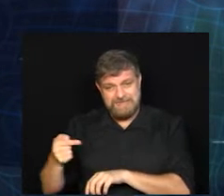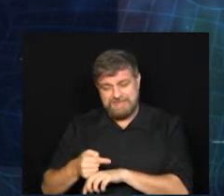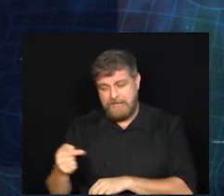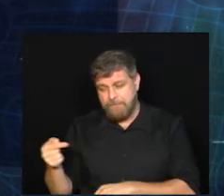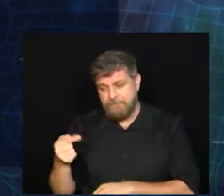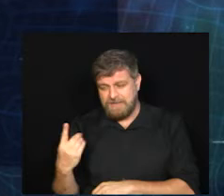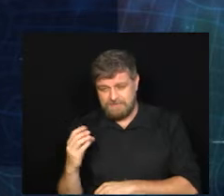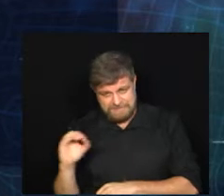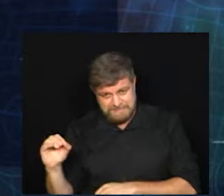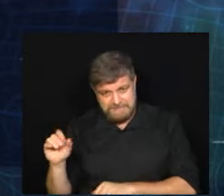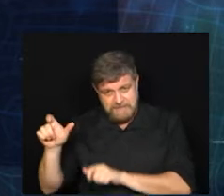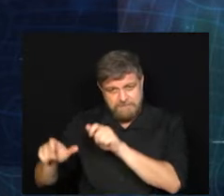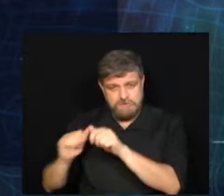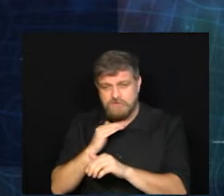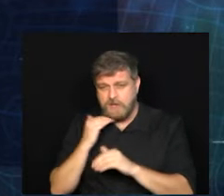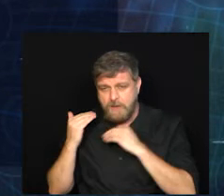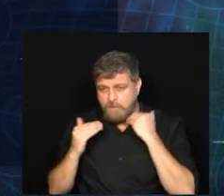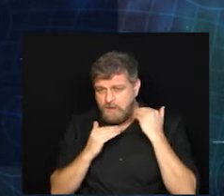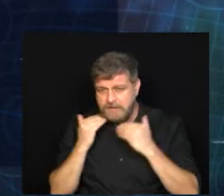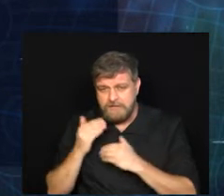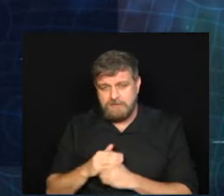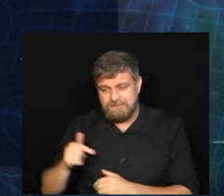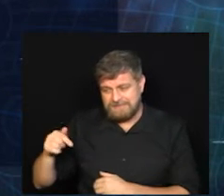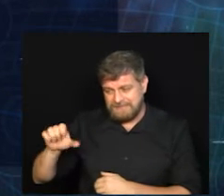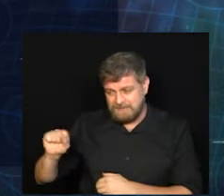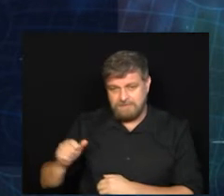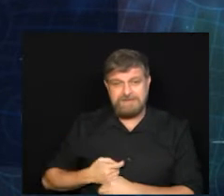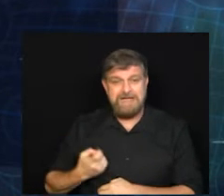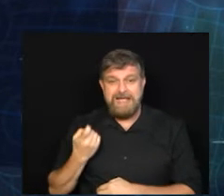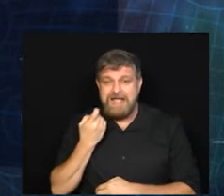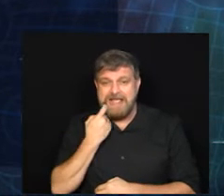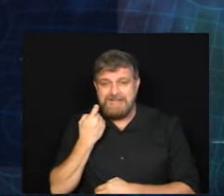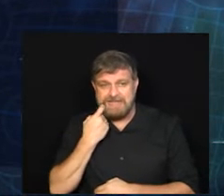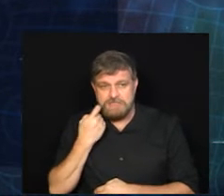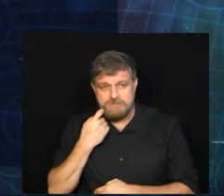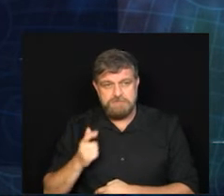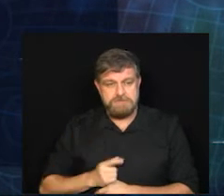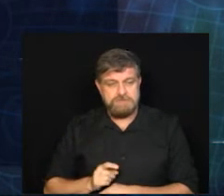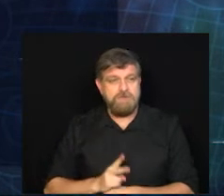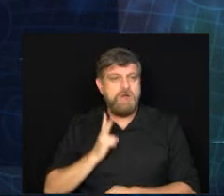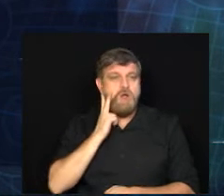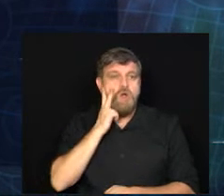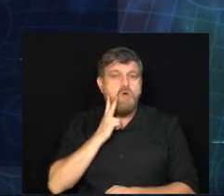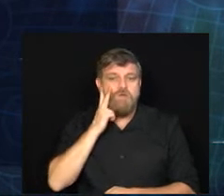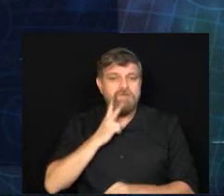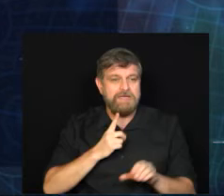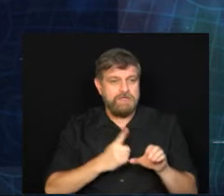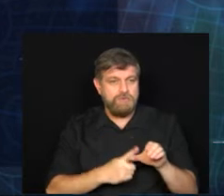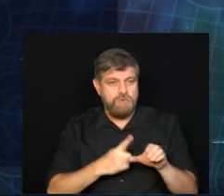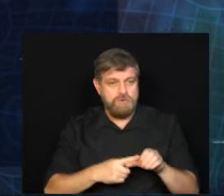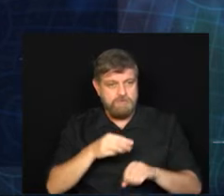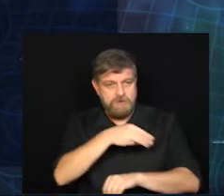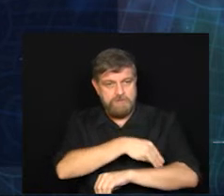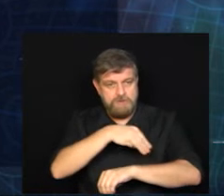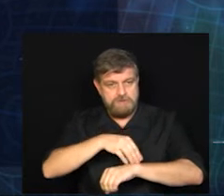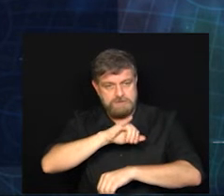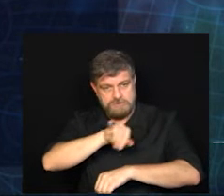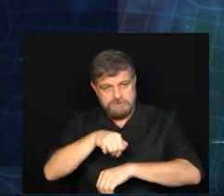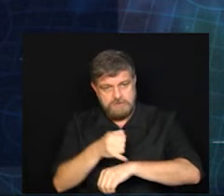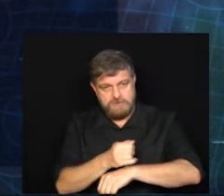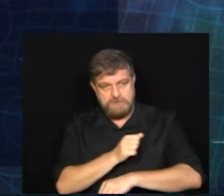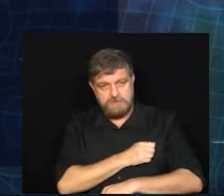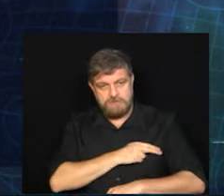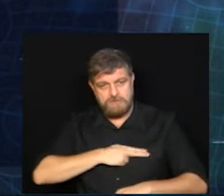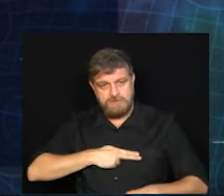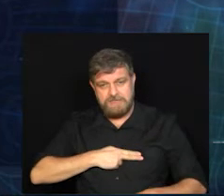menos de 100 óbitos: Nova Odessa, Itatiba, Vinhedo, Cosmópolis, Montemor, Jaguariúna,